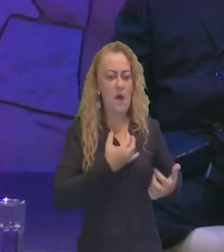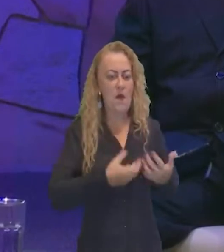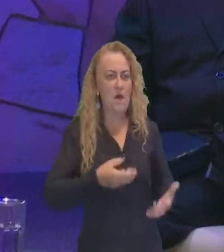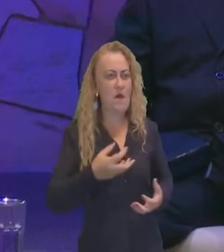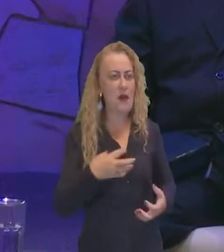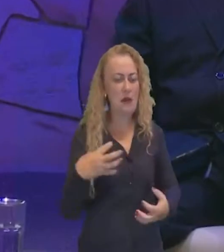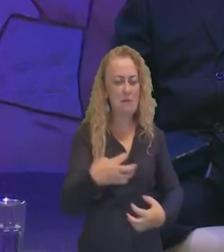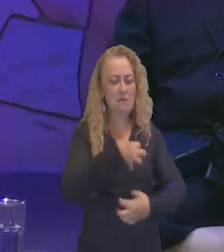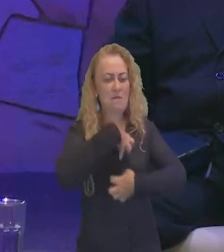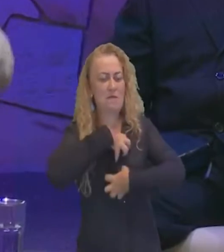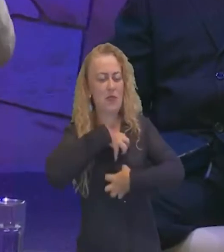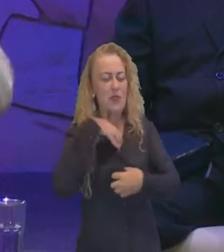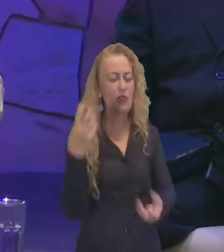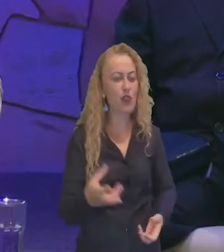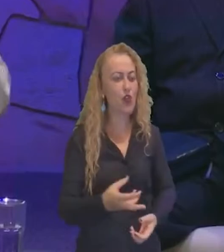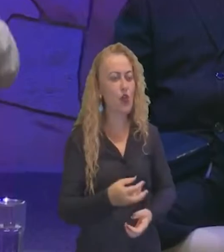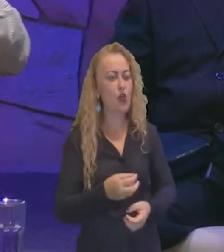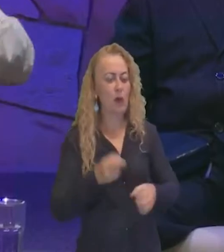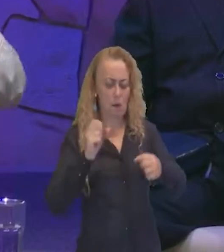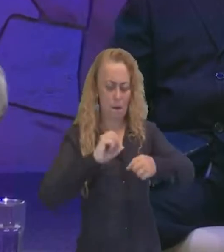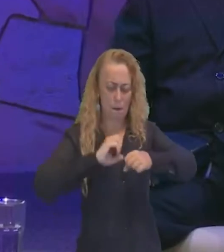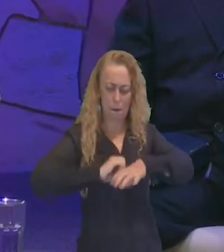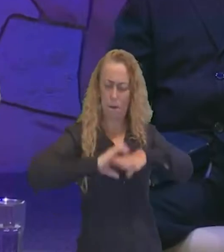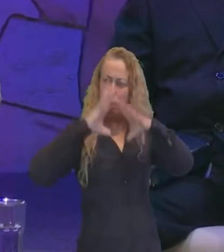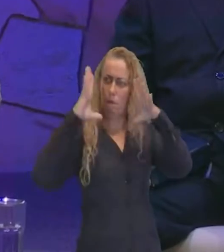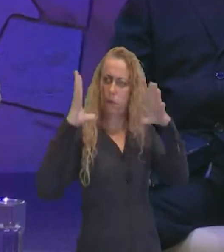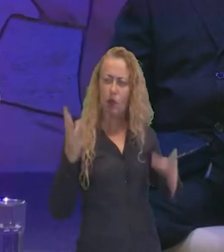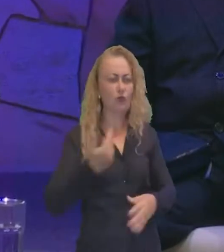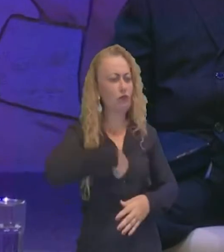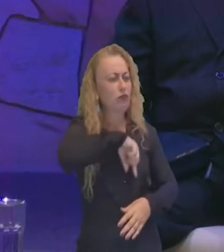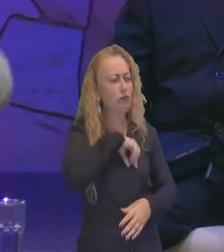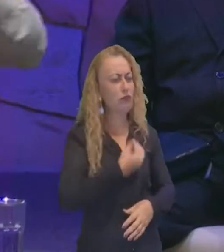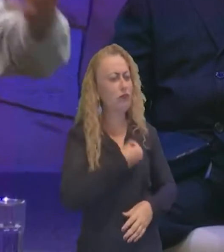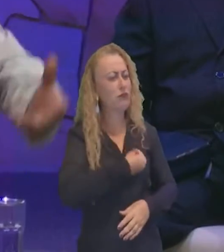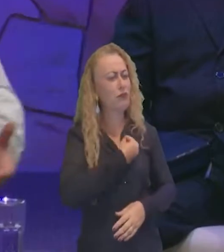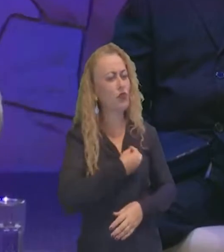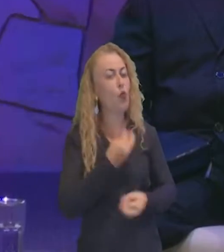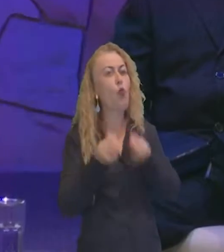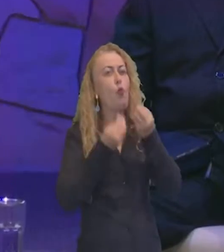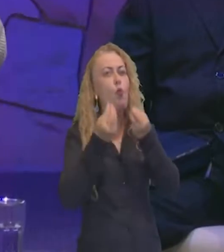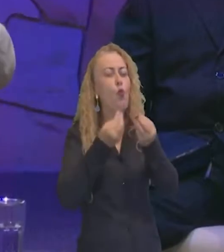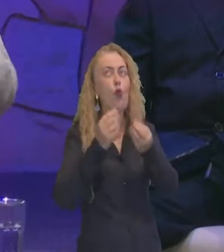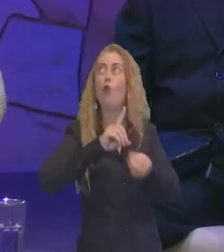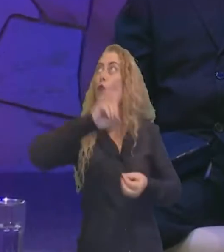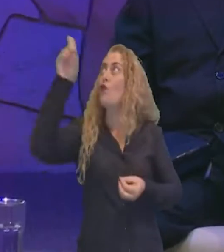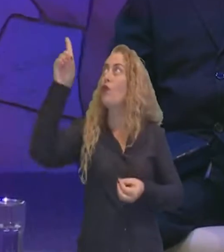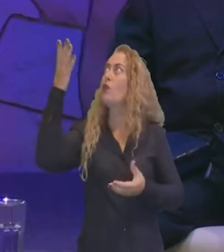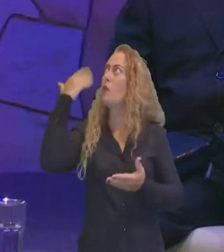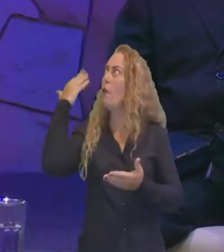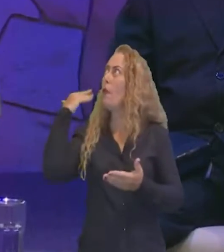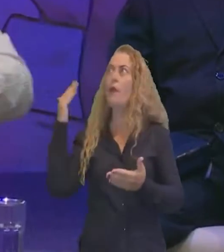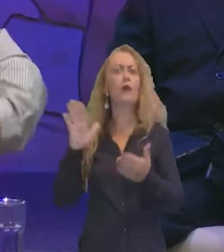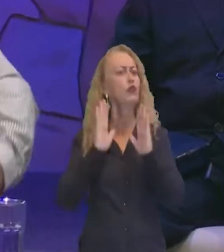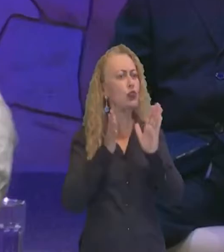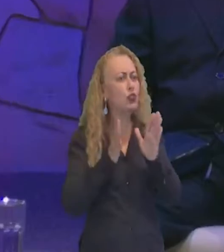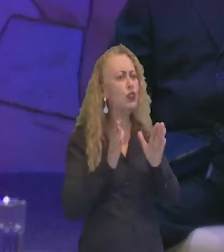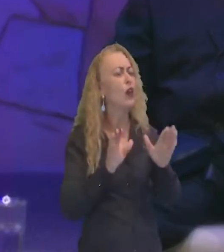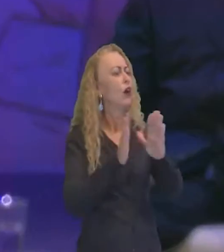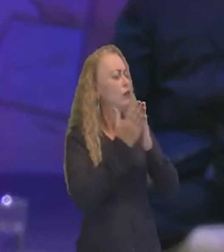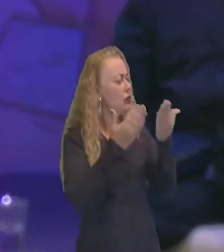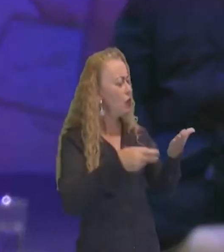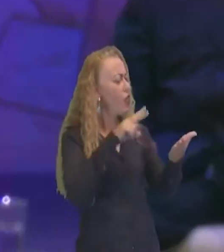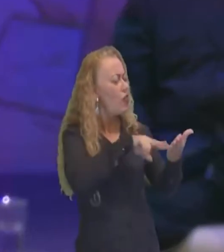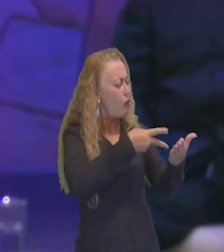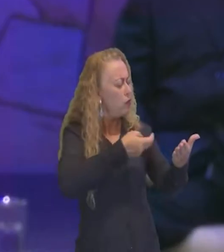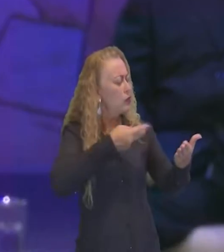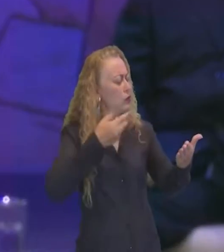o sobrenatural de Deus agindo na nossa vida. Como Deus agiu na palavra. Como nós vemos